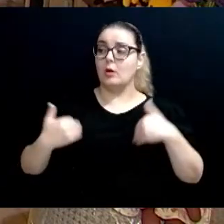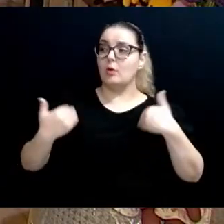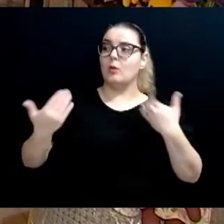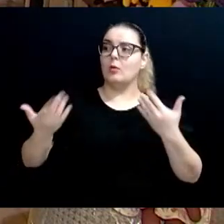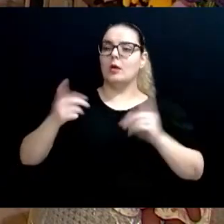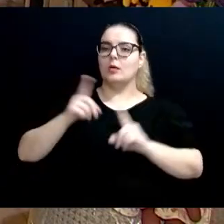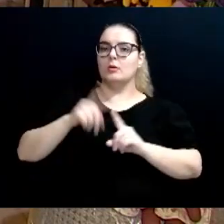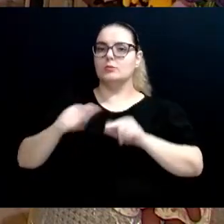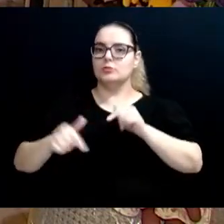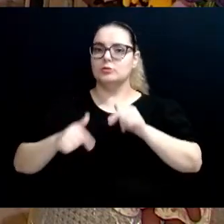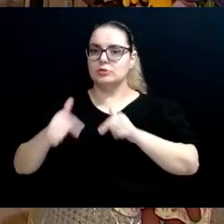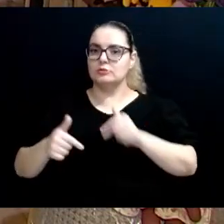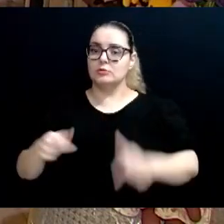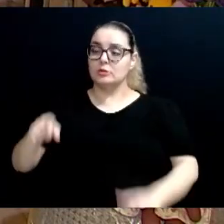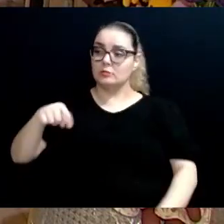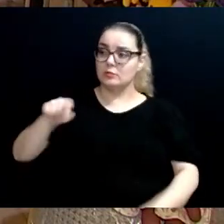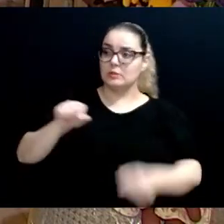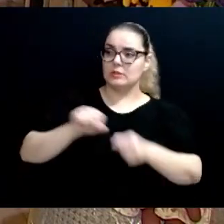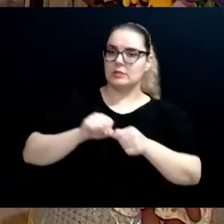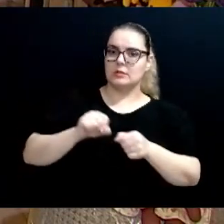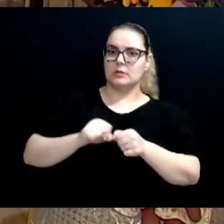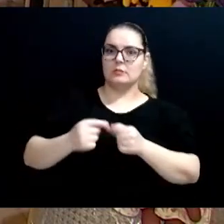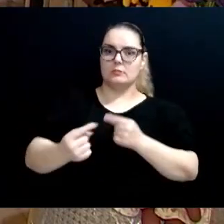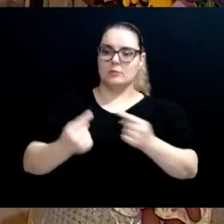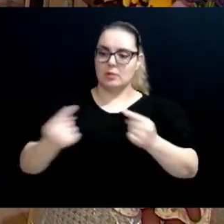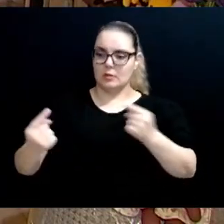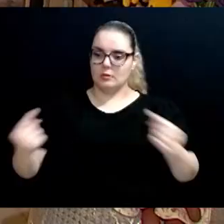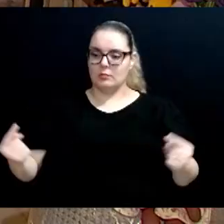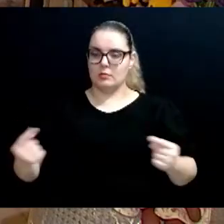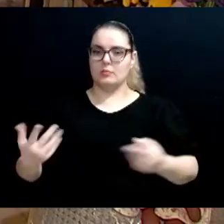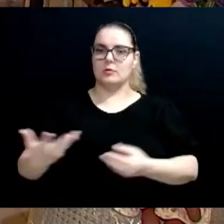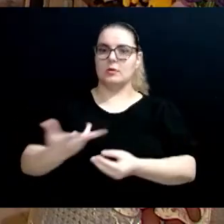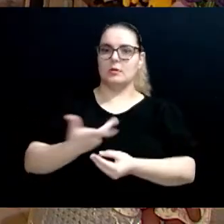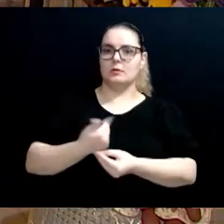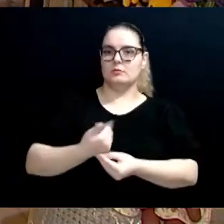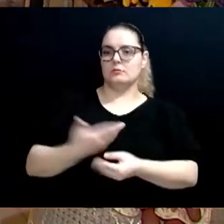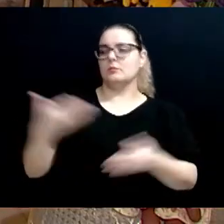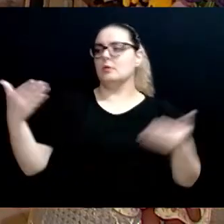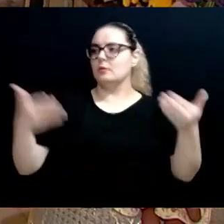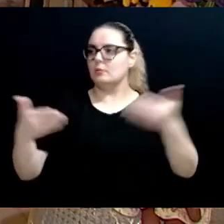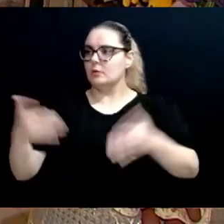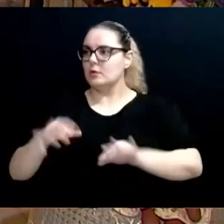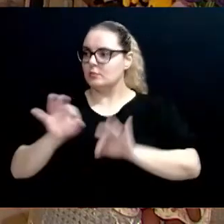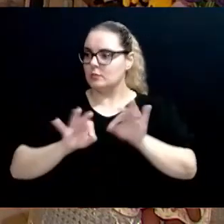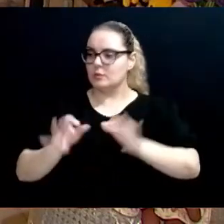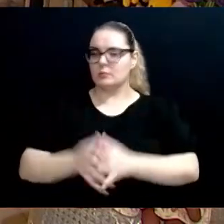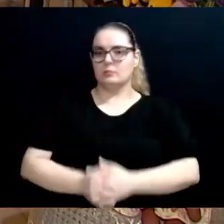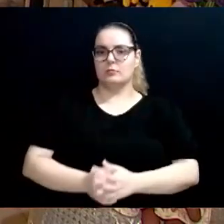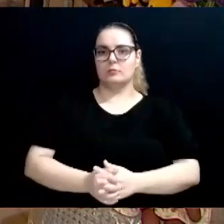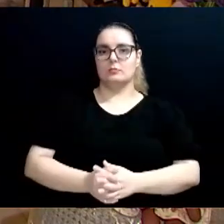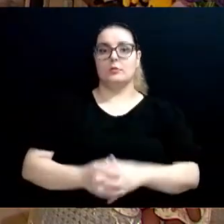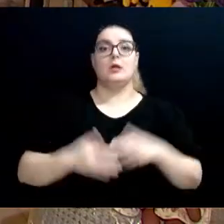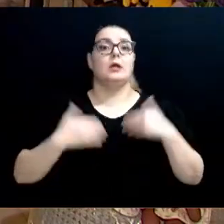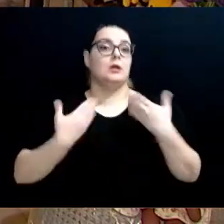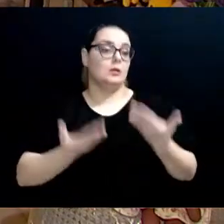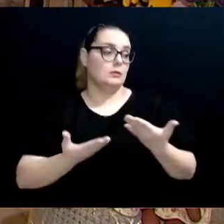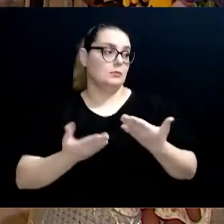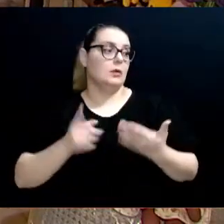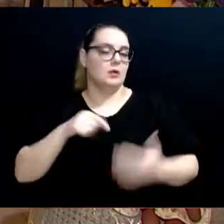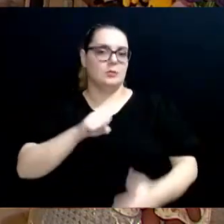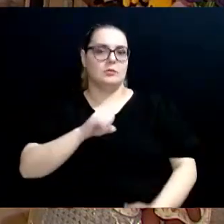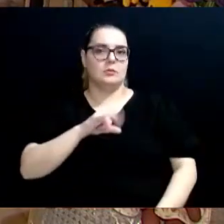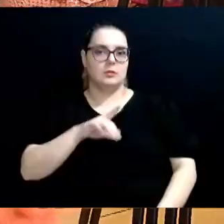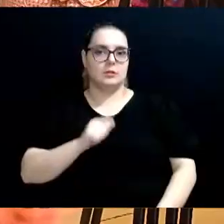um público seleto, qual foi o tipo de trabalho que vocês fizeram com cada um desses artesãos que participa